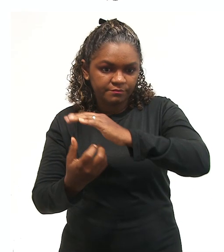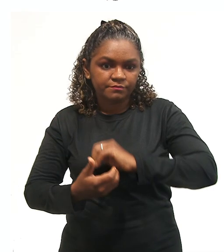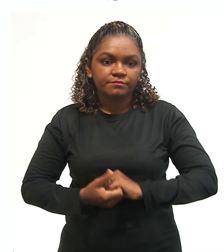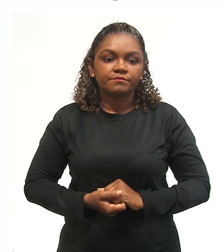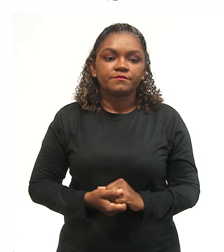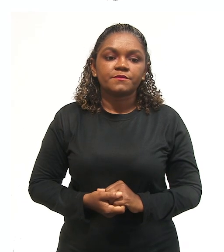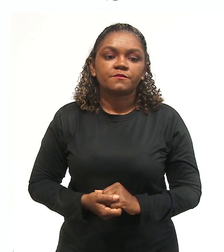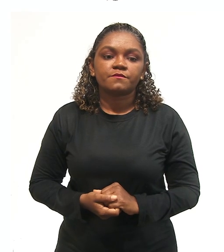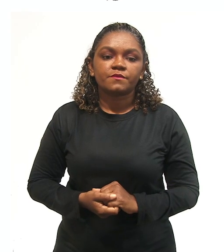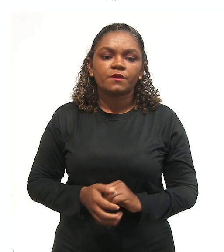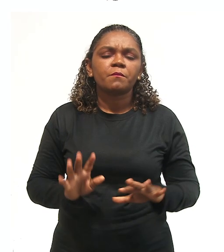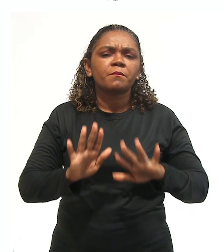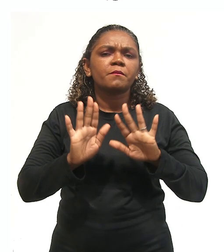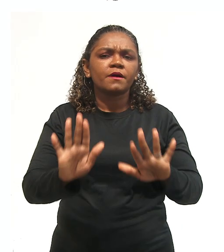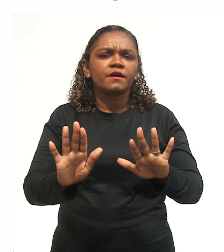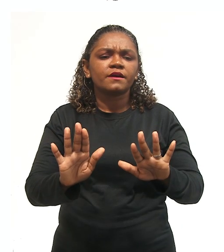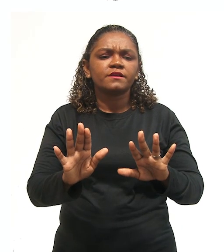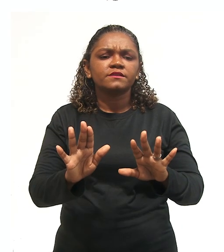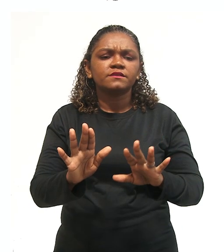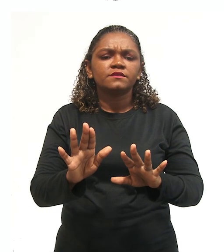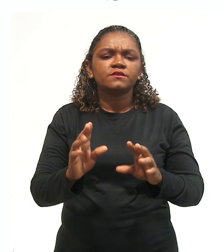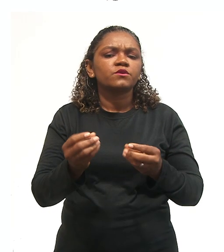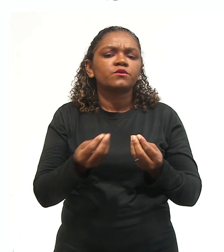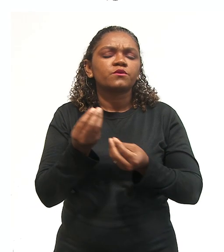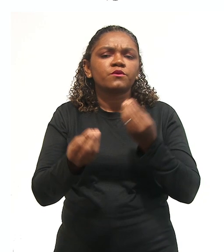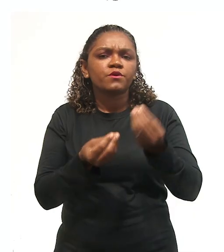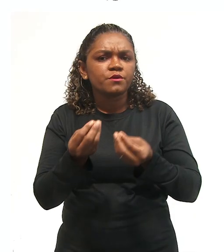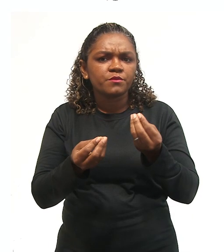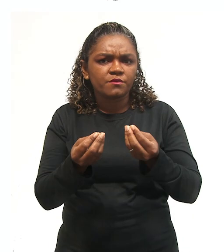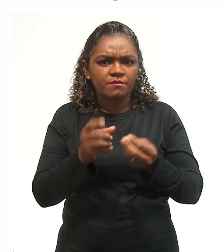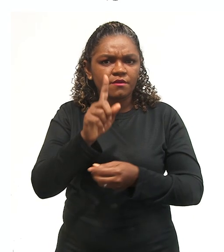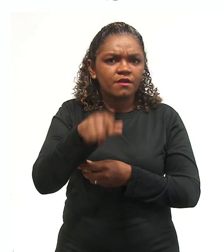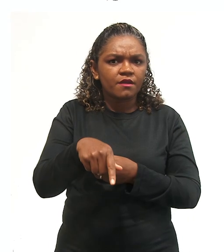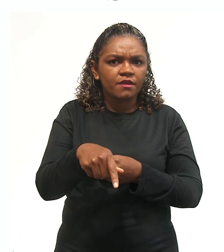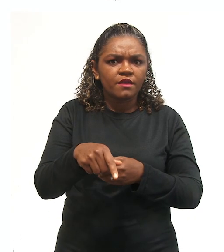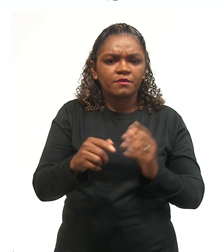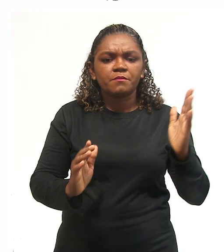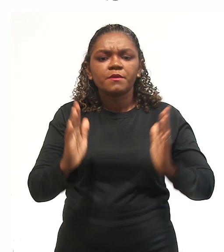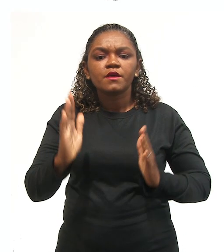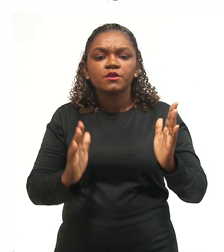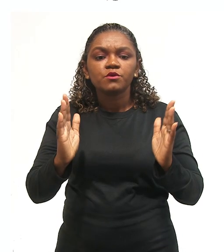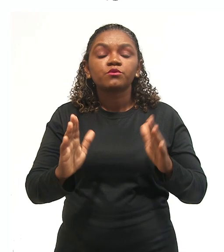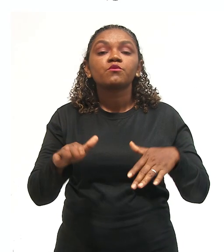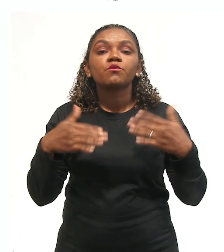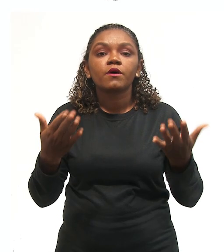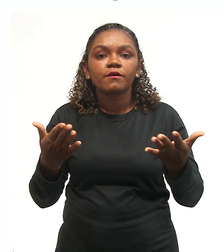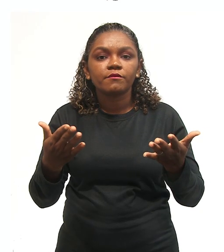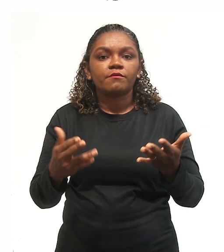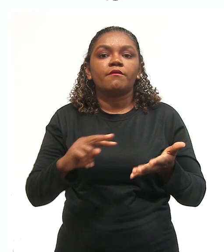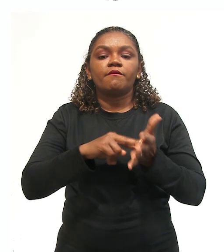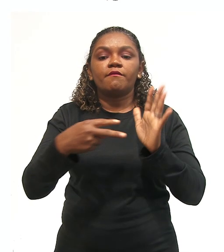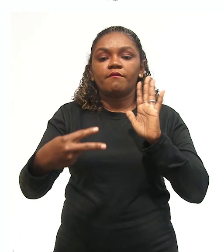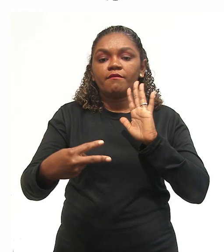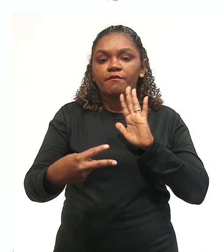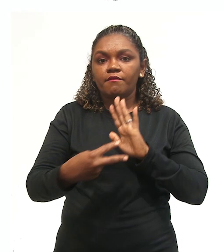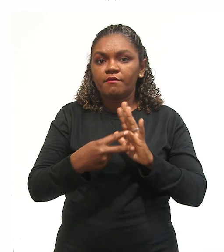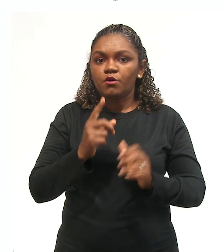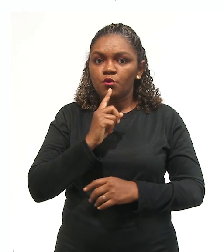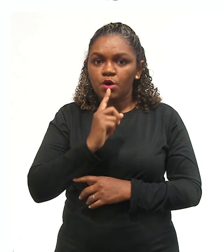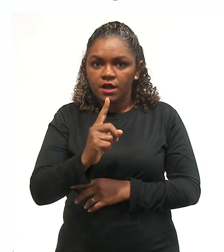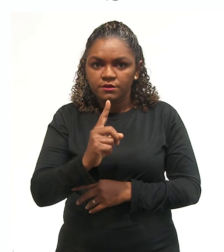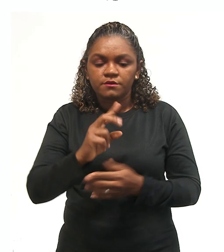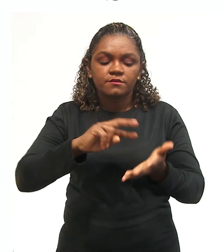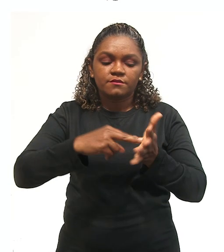ano comercial. Essa definição do juro comercial ou ano comercial, ela considera que o ano